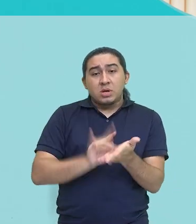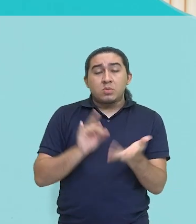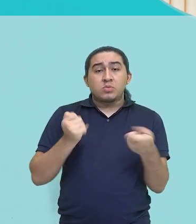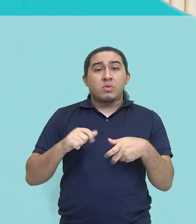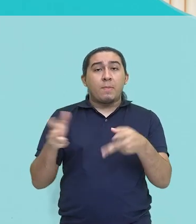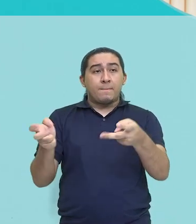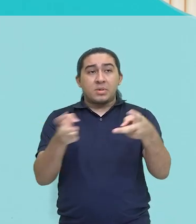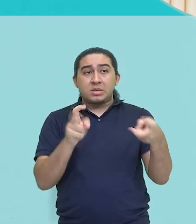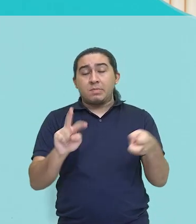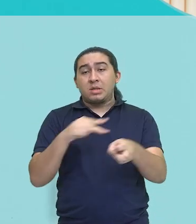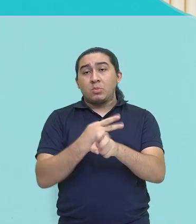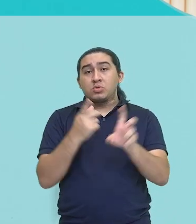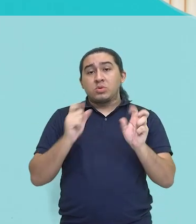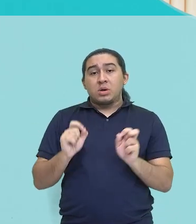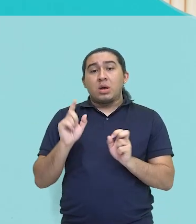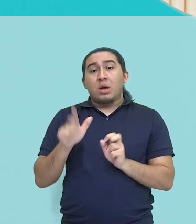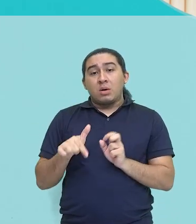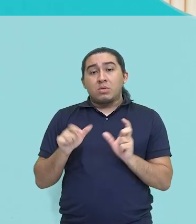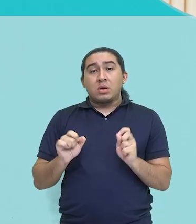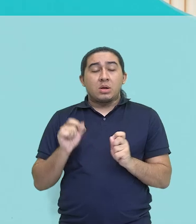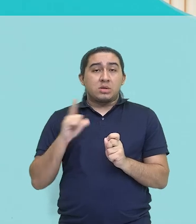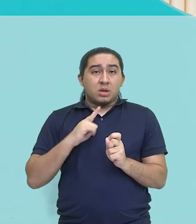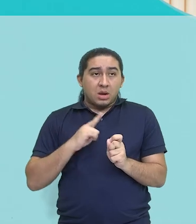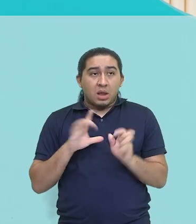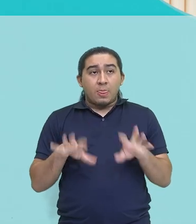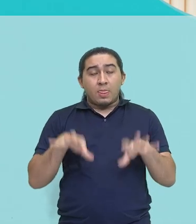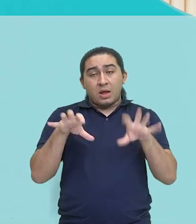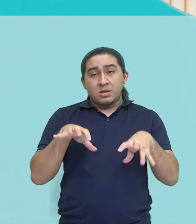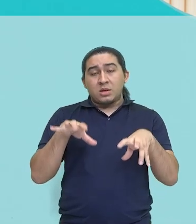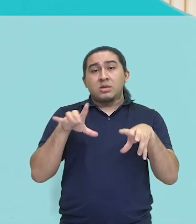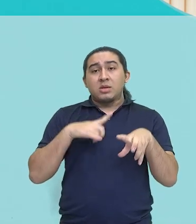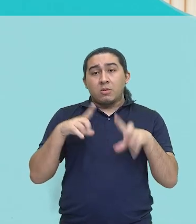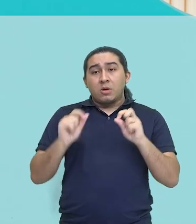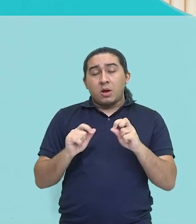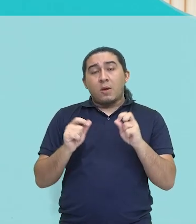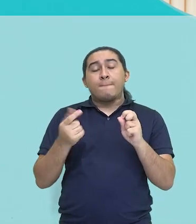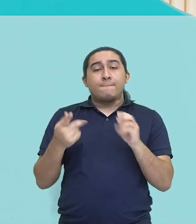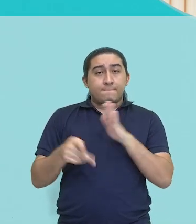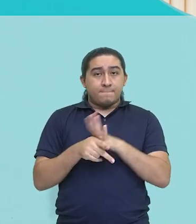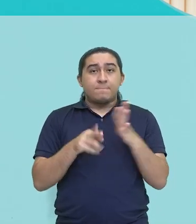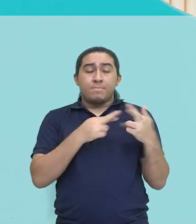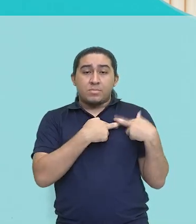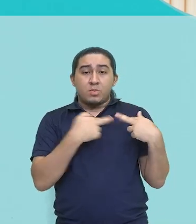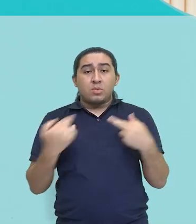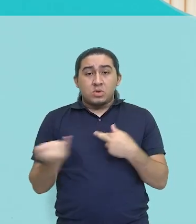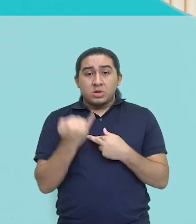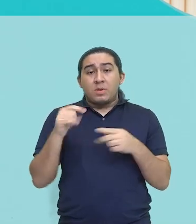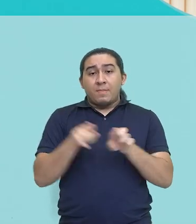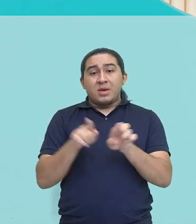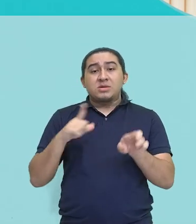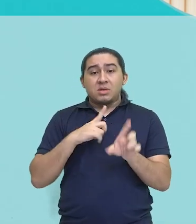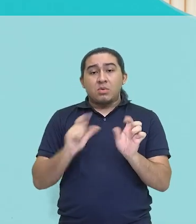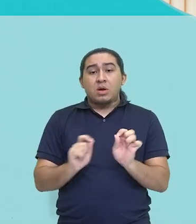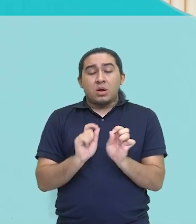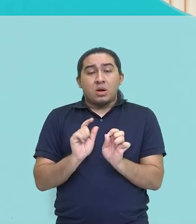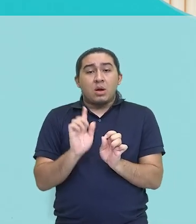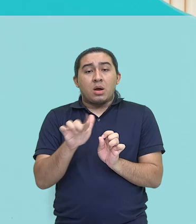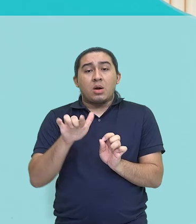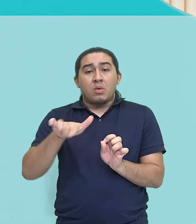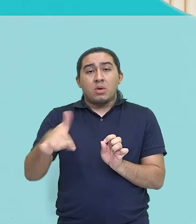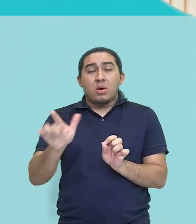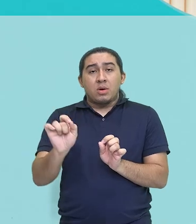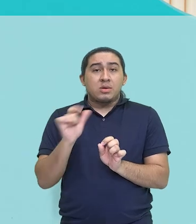poder perceber que as nádegas, elas têm um papel muito importante, mas elas têm um lado